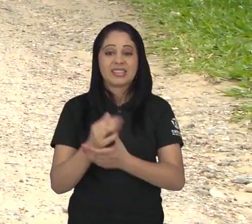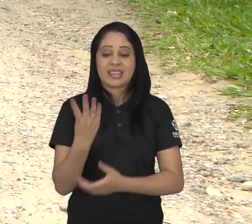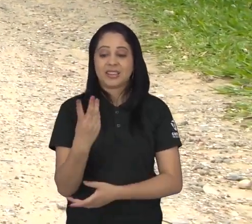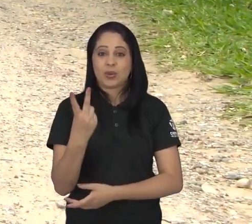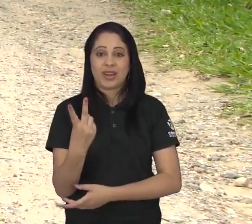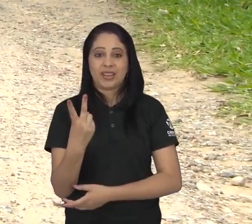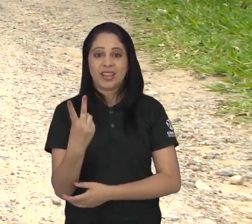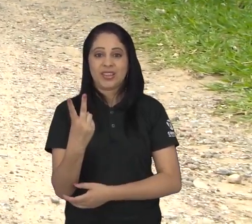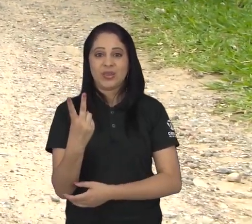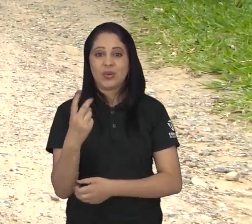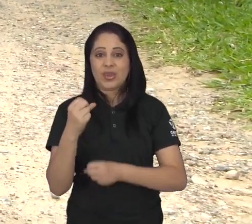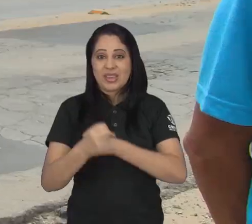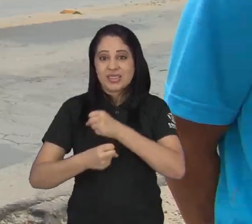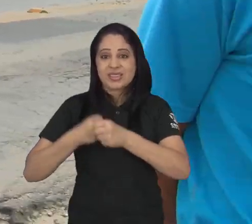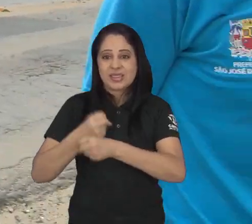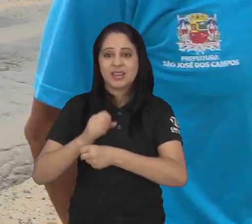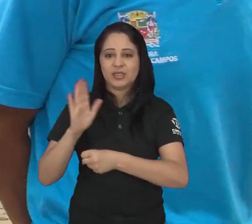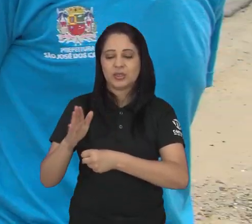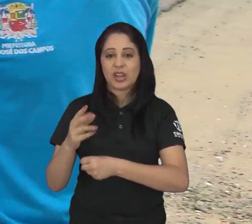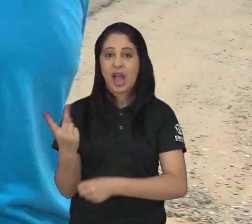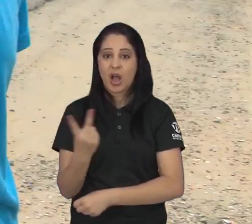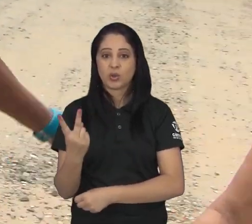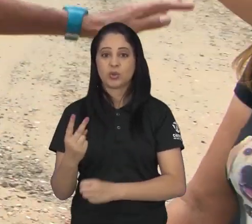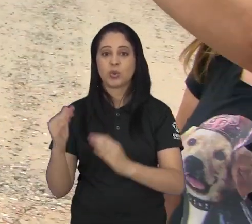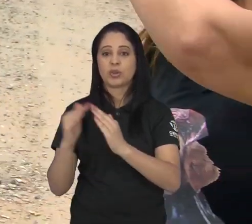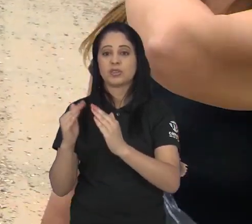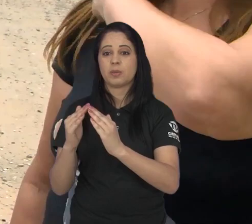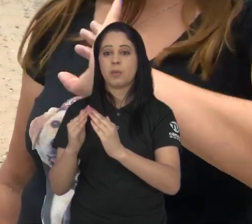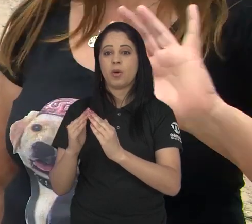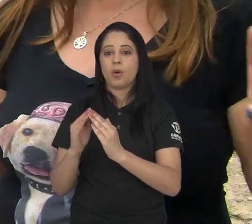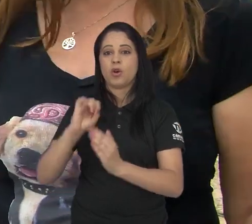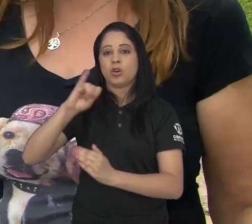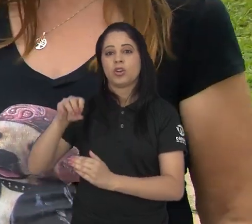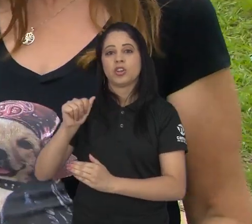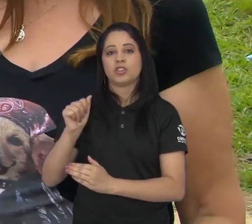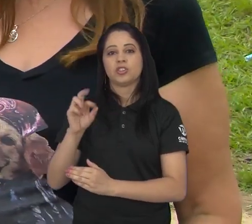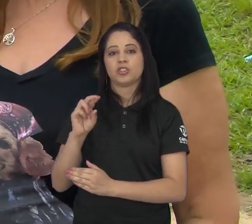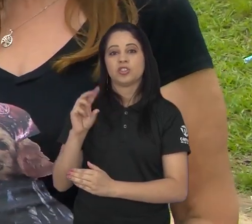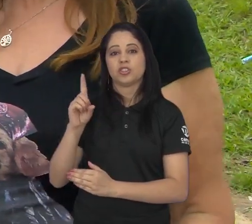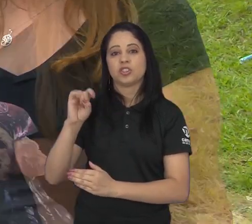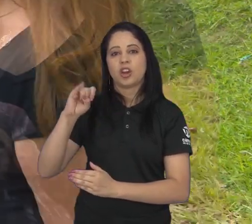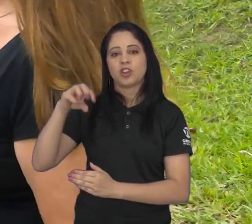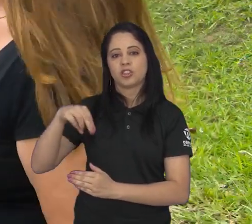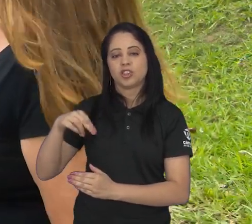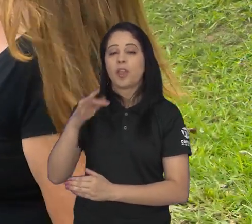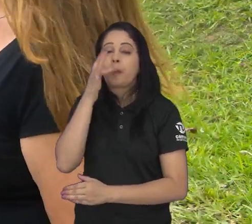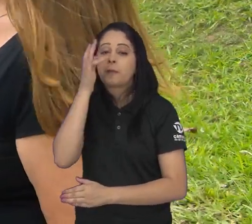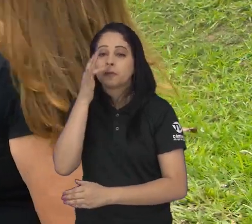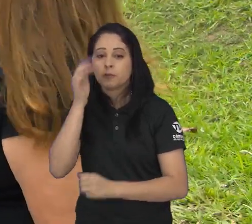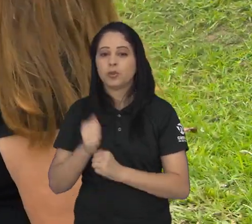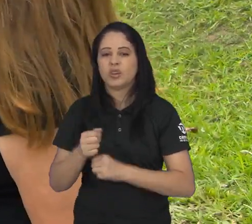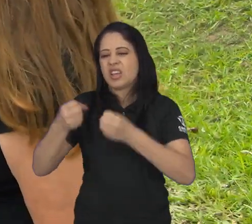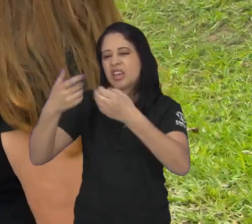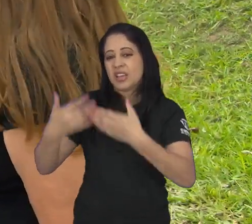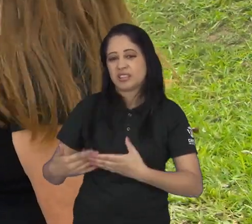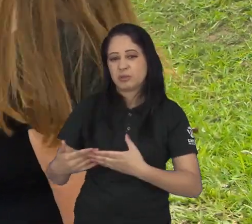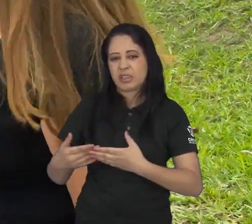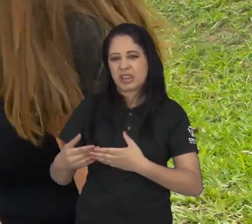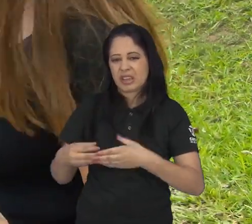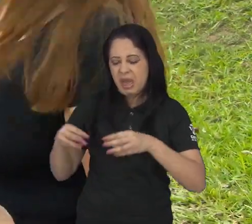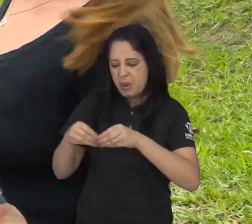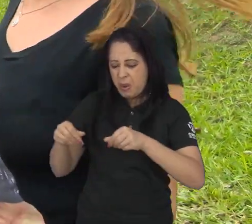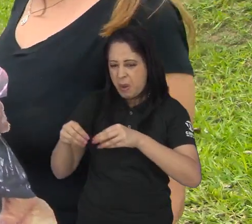comemoram a notícia moradores do bairro Jardim das Flores desde 1988 eles contam que a estrada